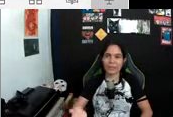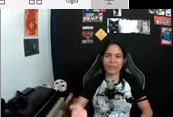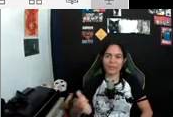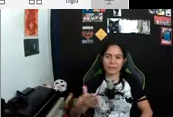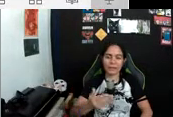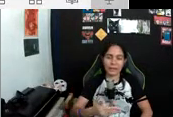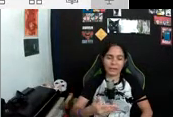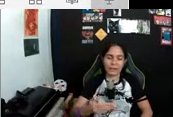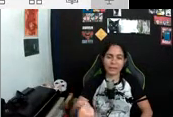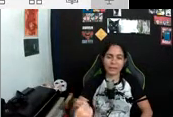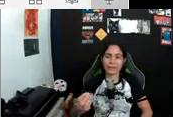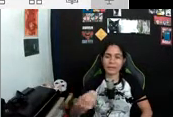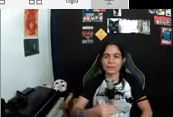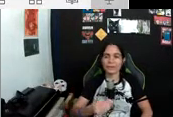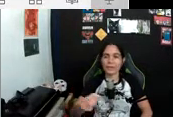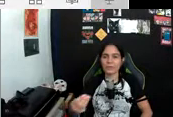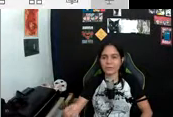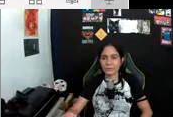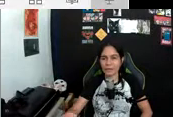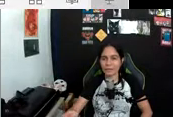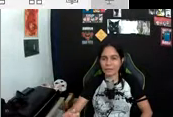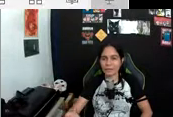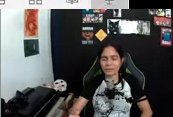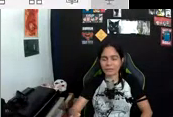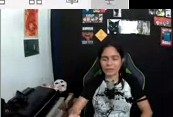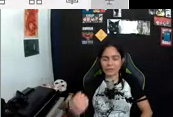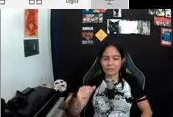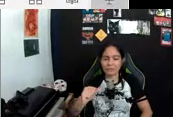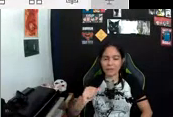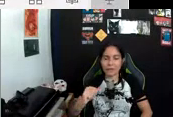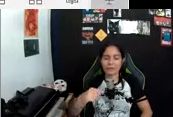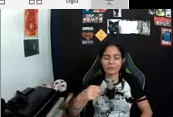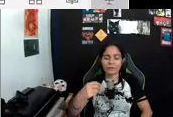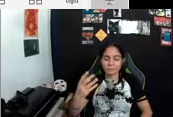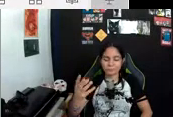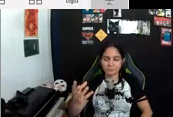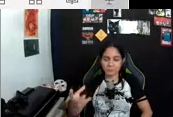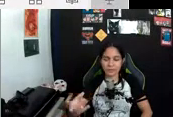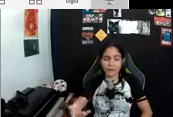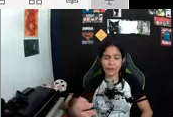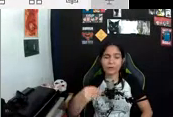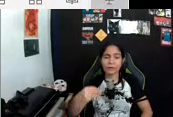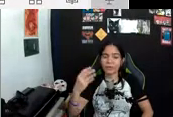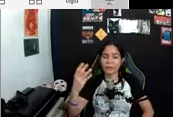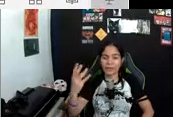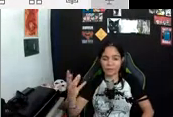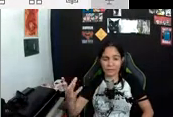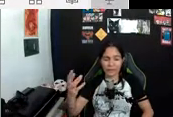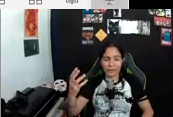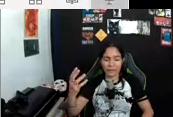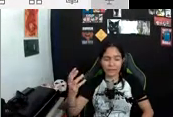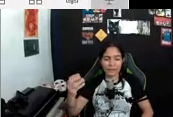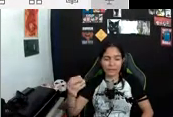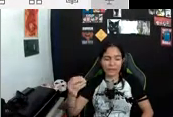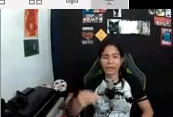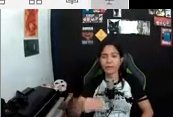para aquele nível, né, de escolaridade daquele paciente, com a